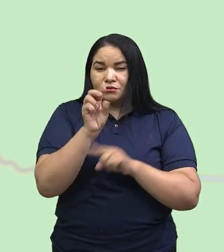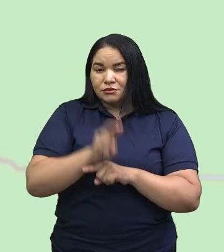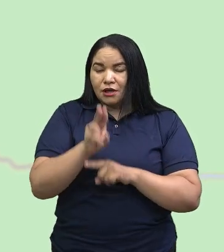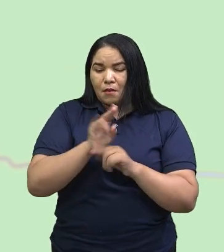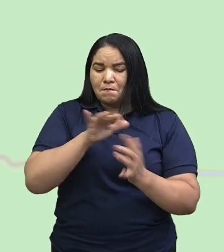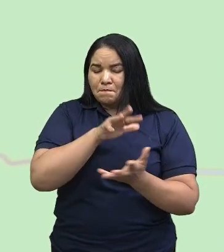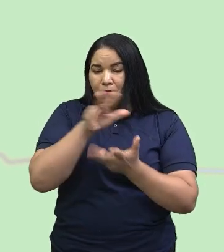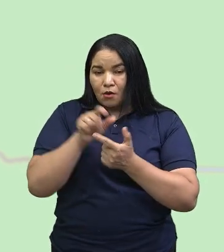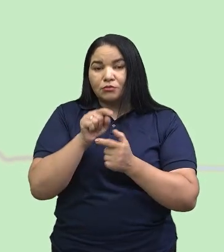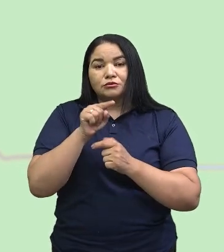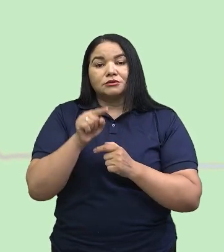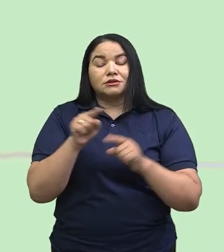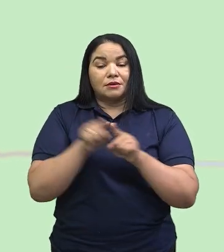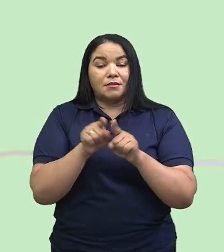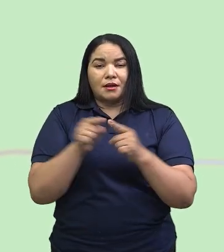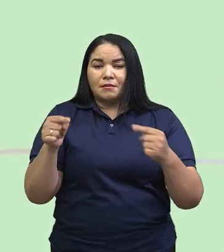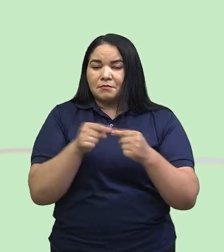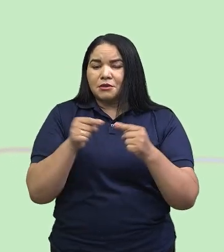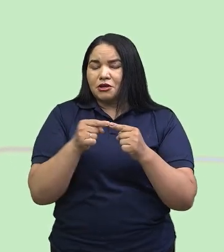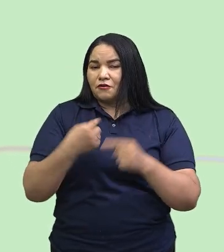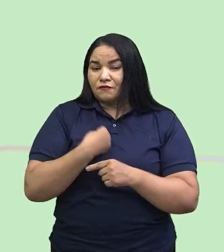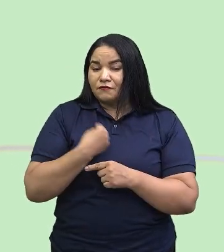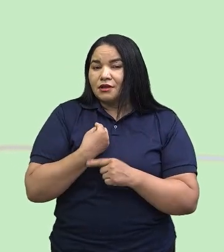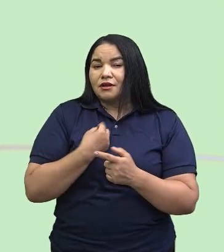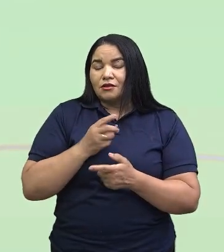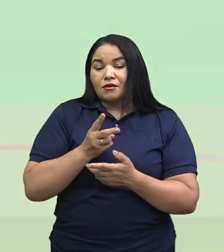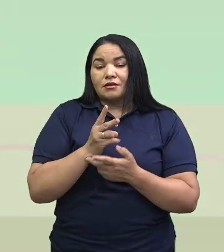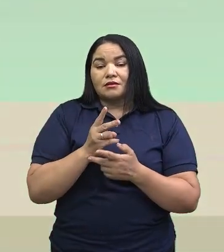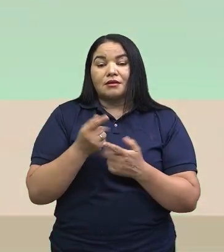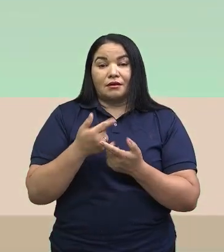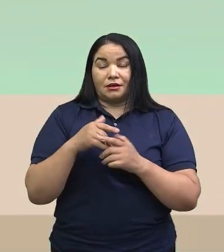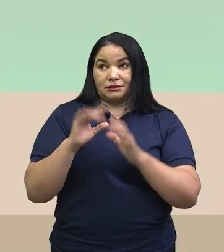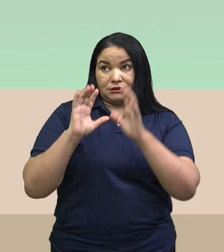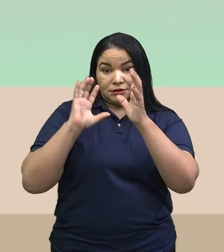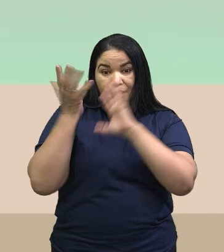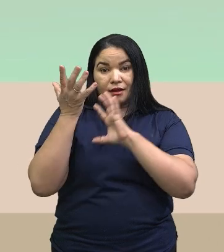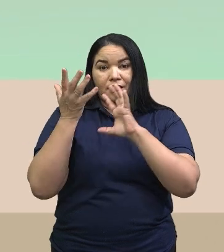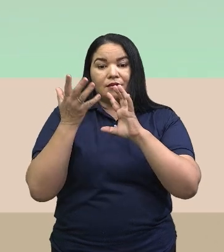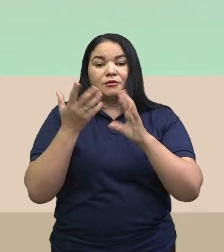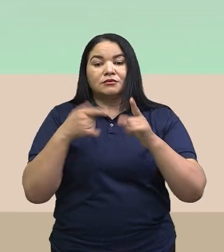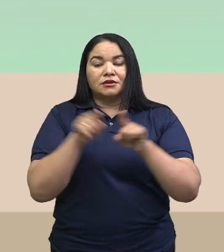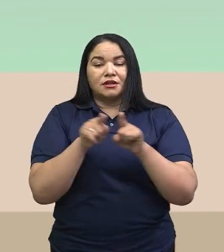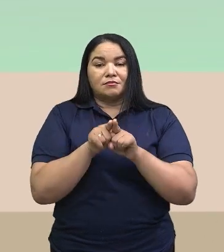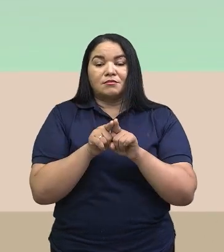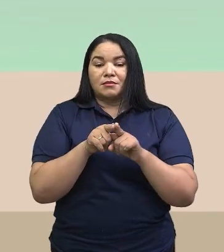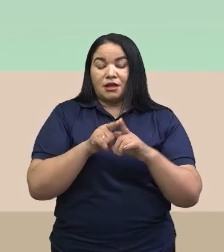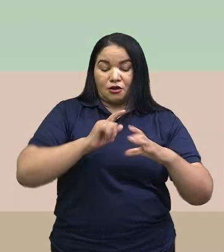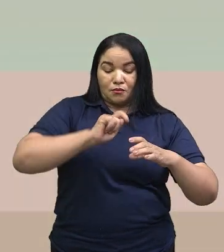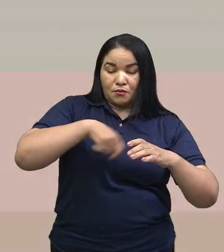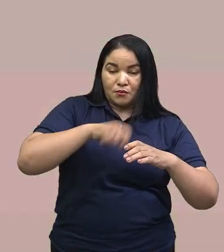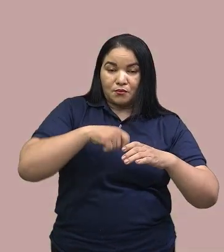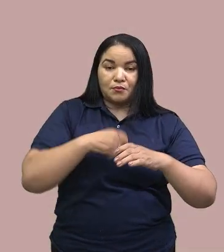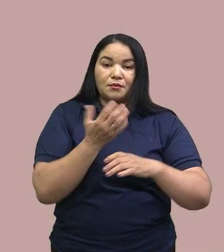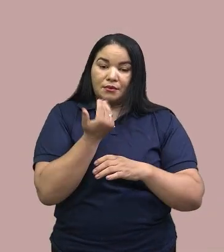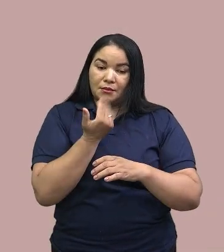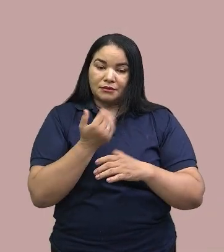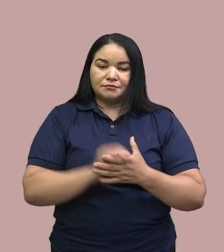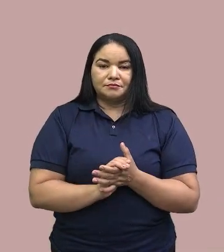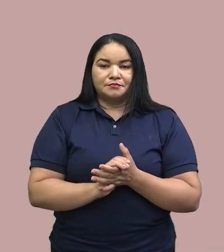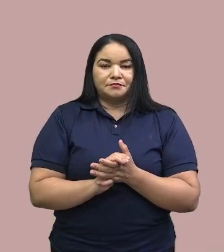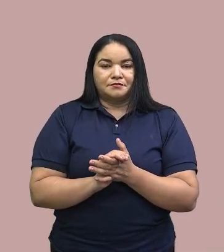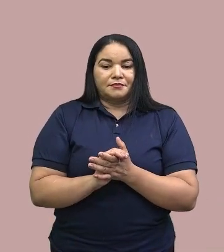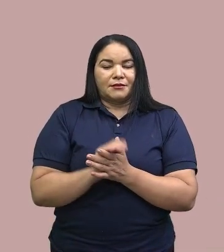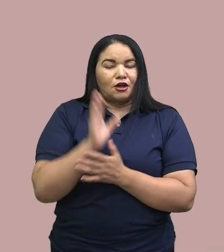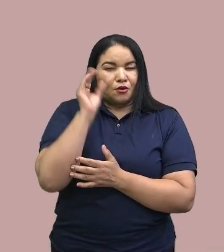muito prática para o nosso cotidiano, desde a previsão do tempo até o cozimento dos alimentos.